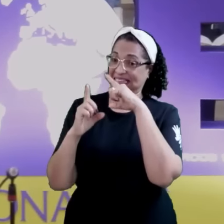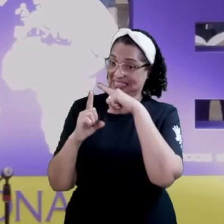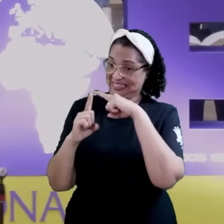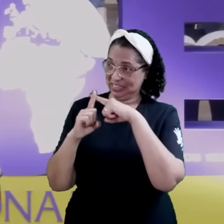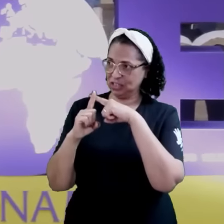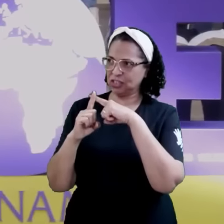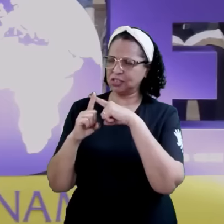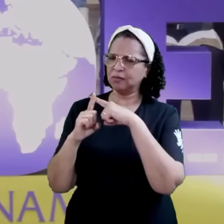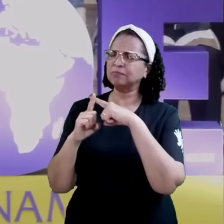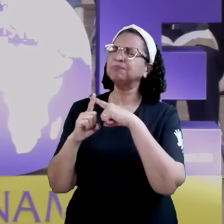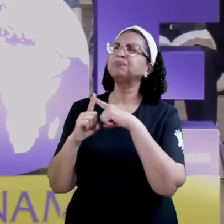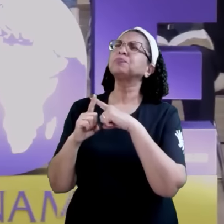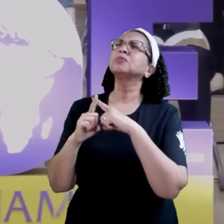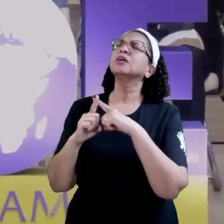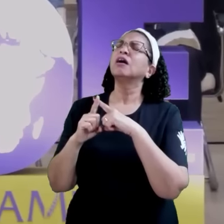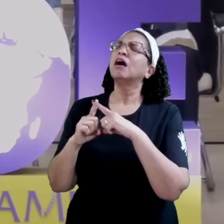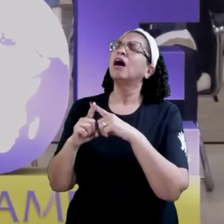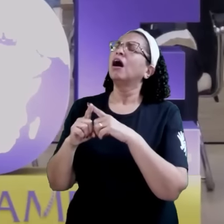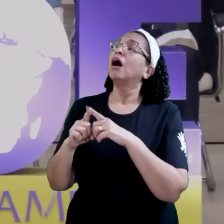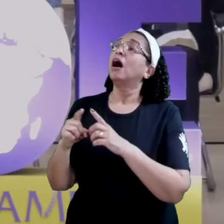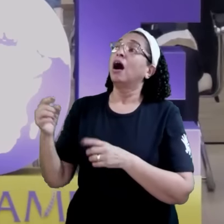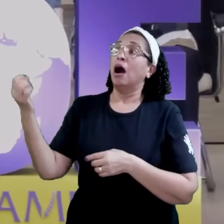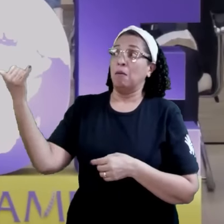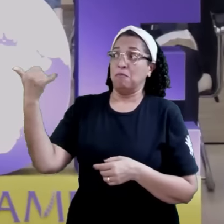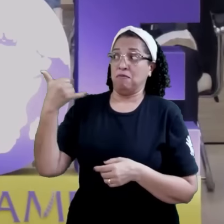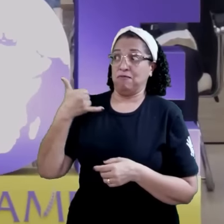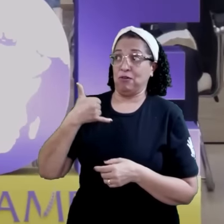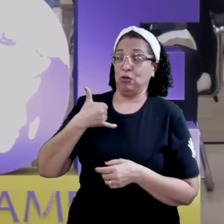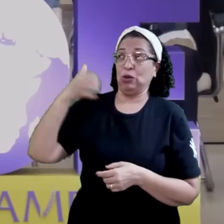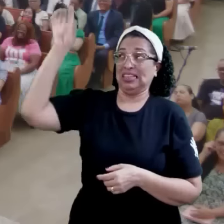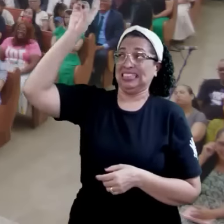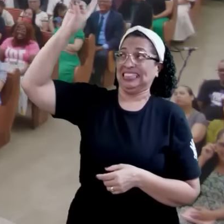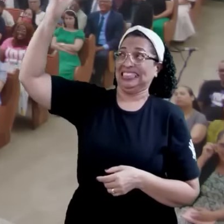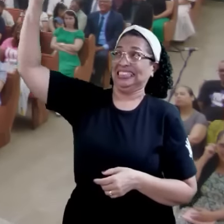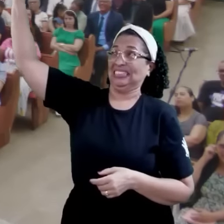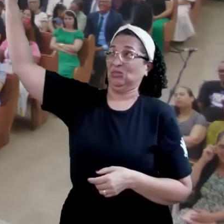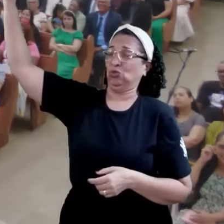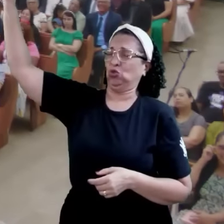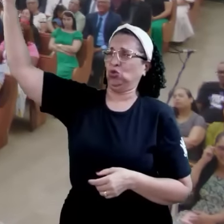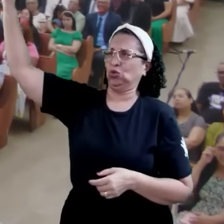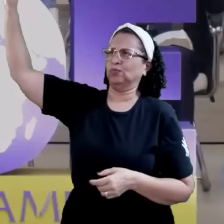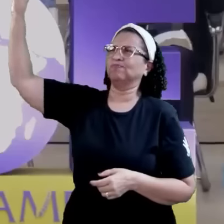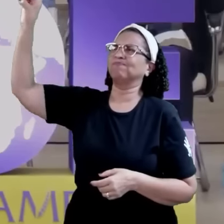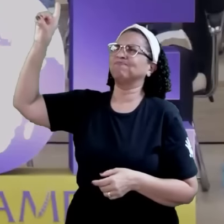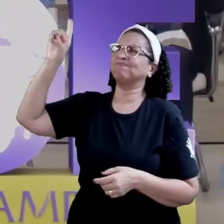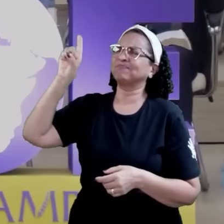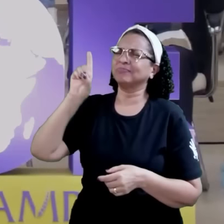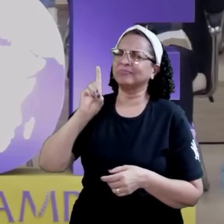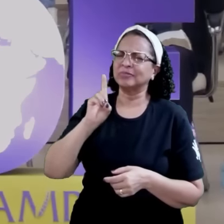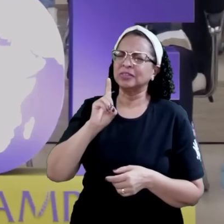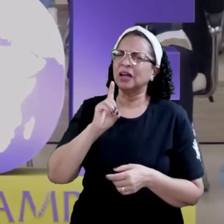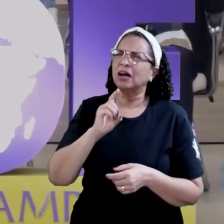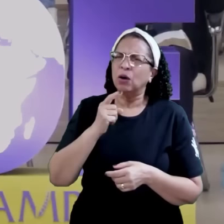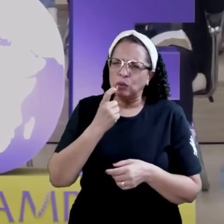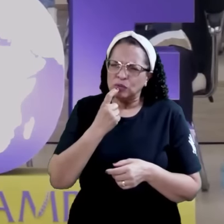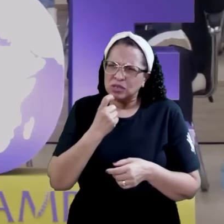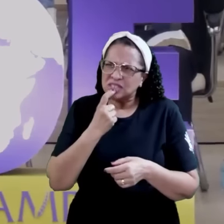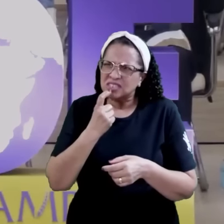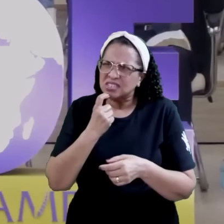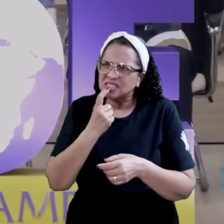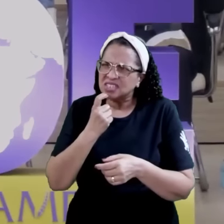diz que Jesus estava passando na igreja e trocando sangue de crente aí o doutor falou assim meu senhor se trocar sangue e curasse leucemia